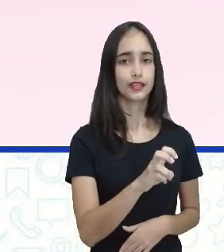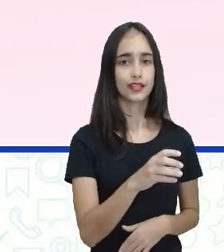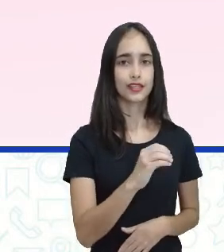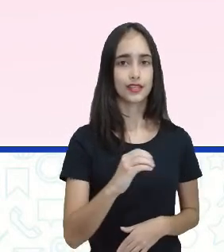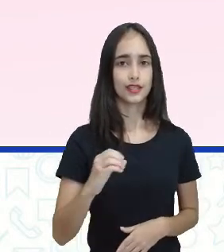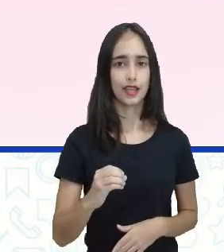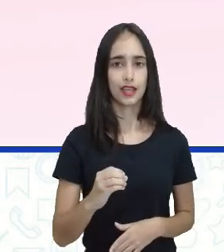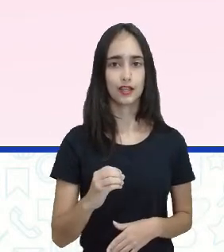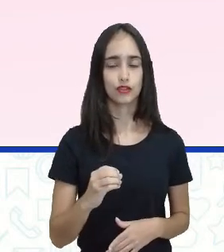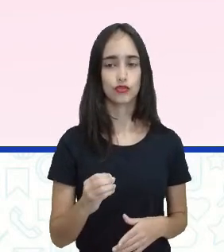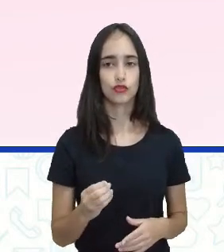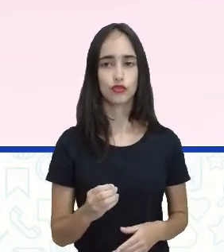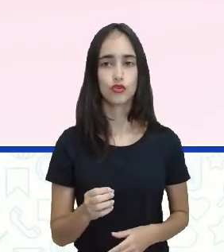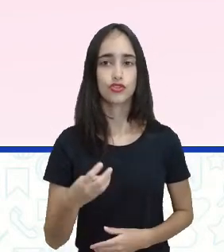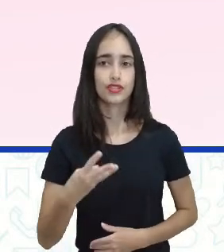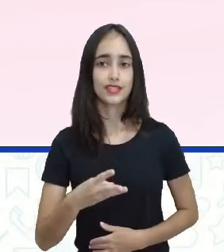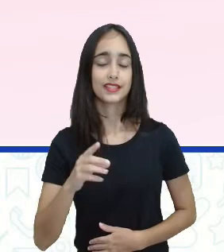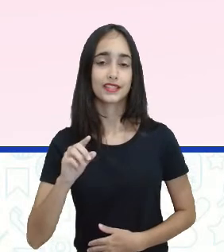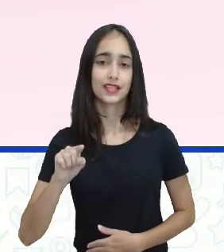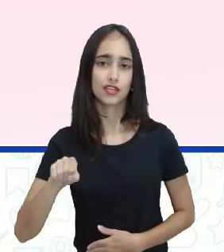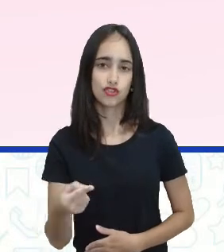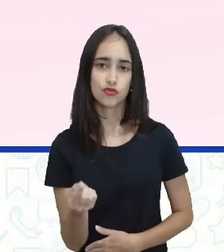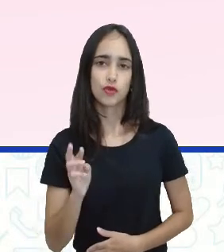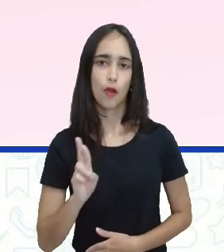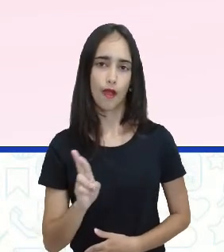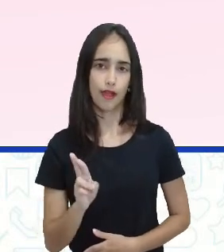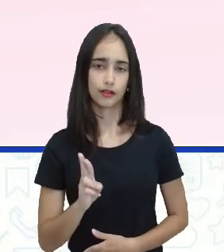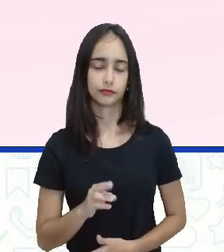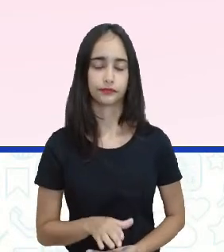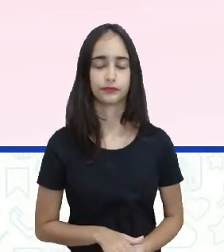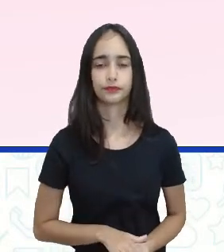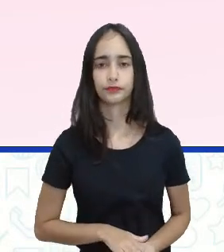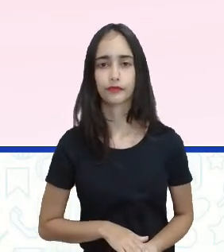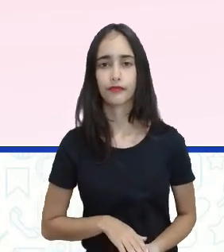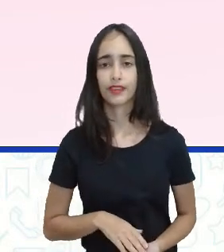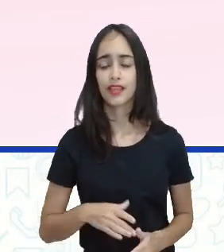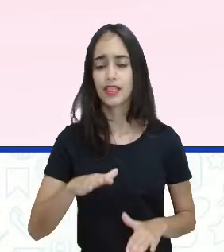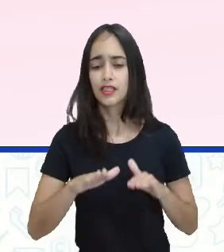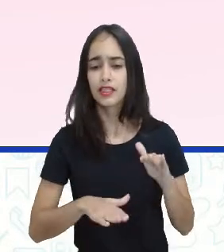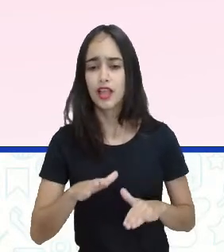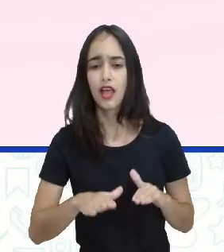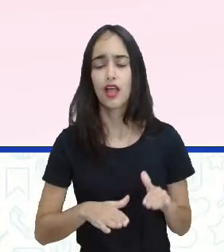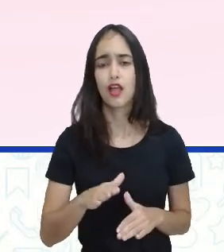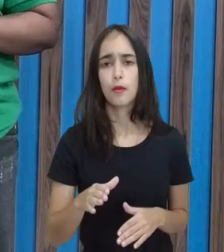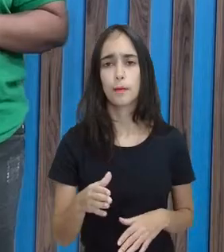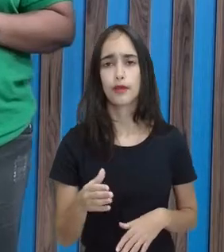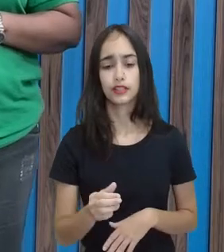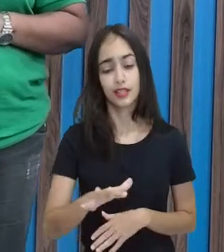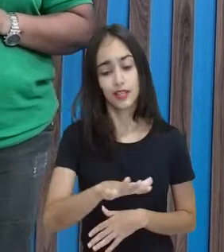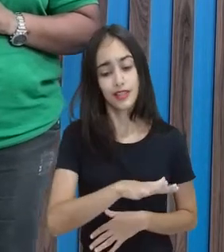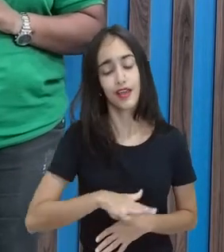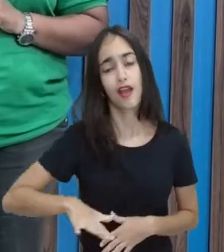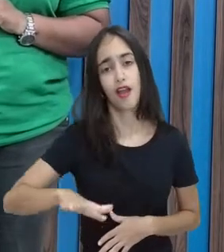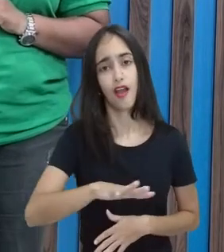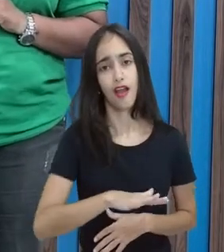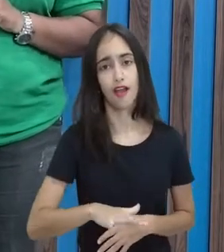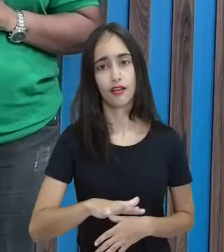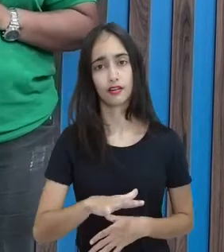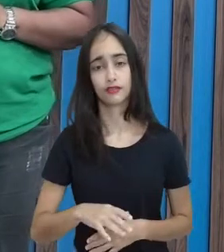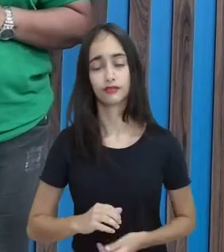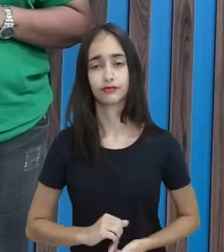informar qual o preço a ser pago se a área construída for de 250 metros